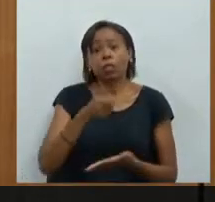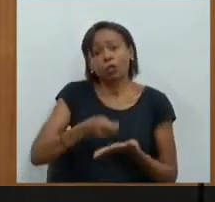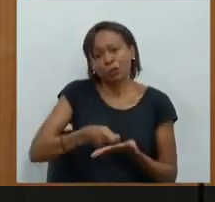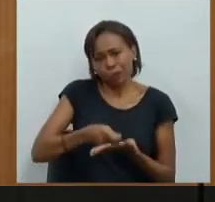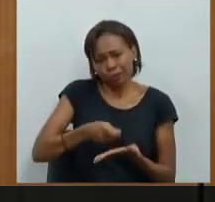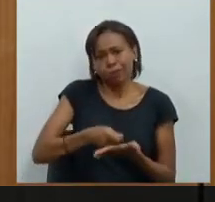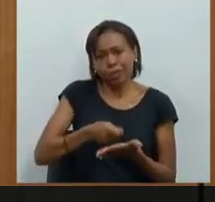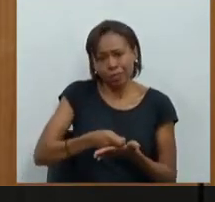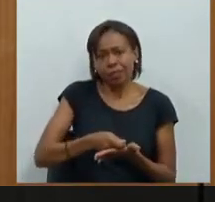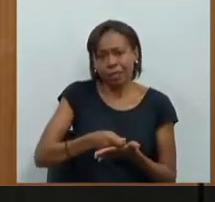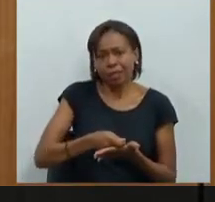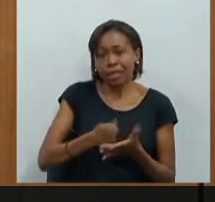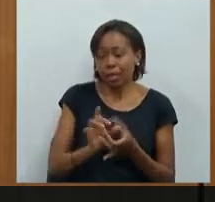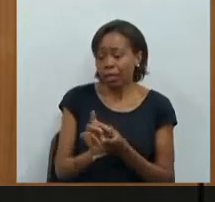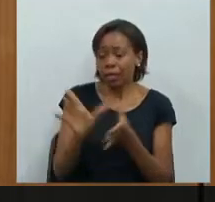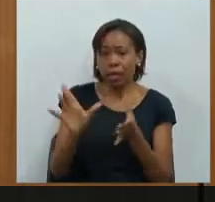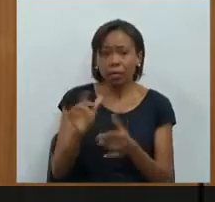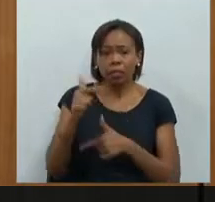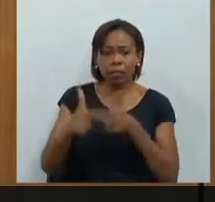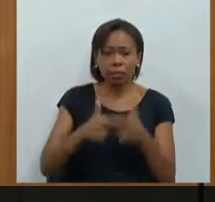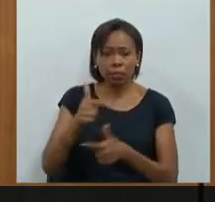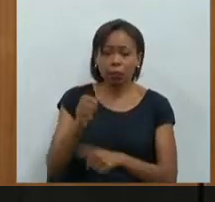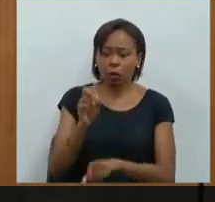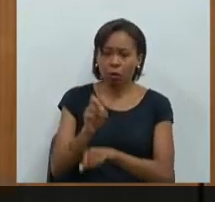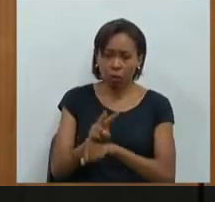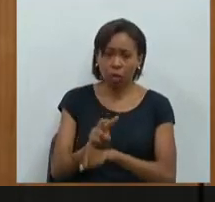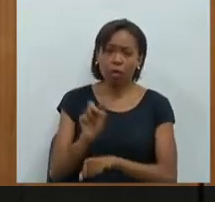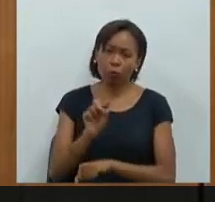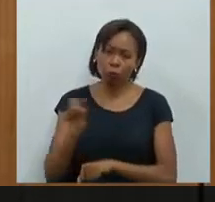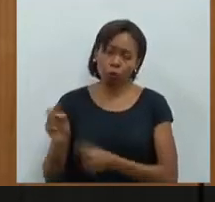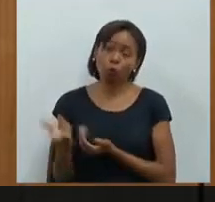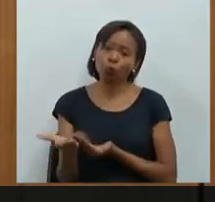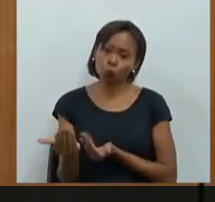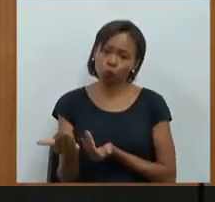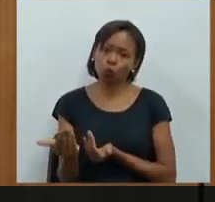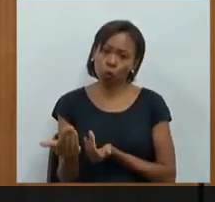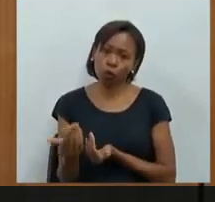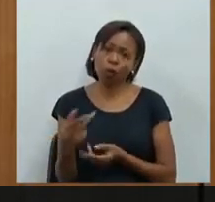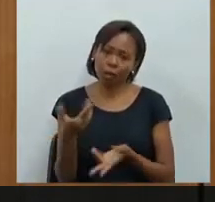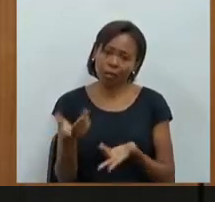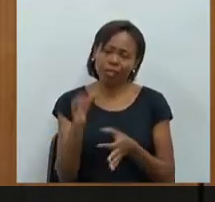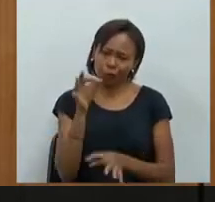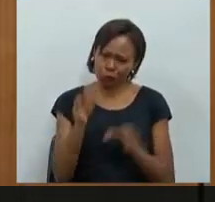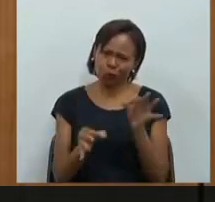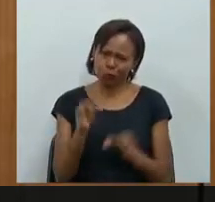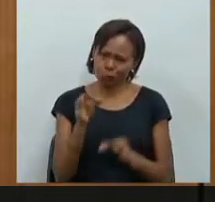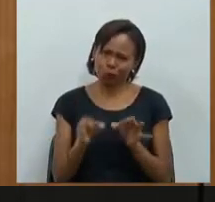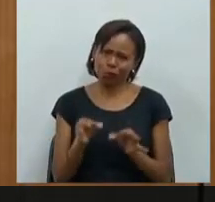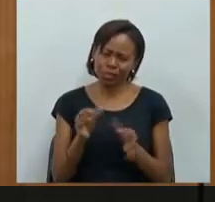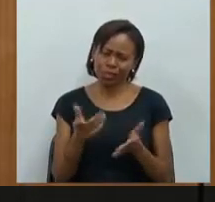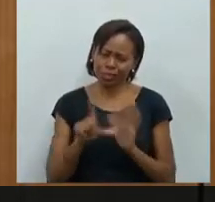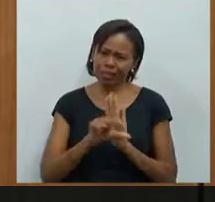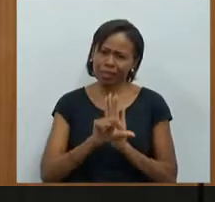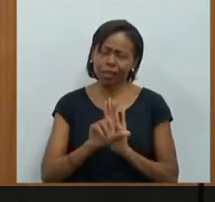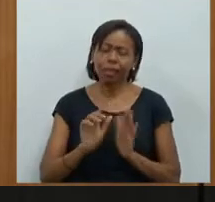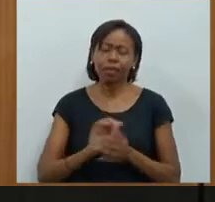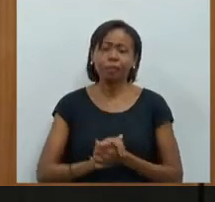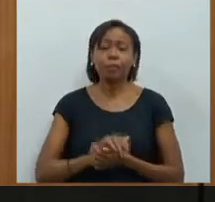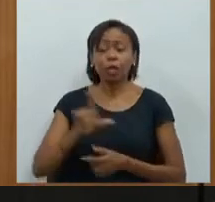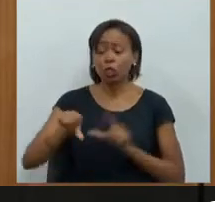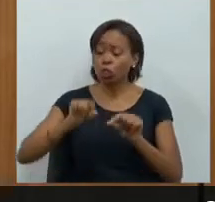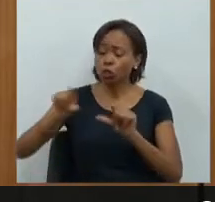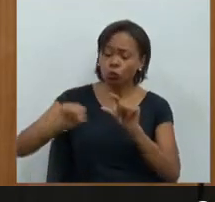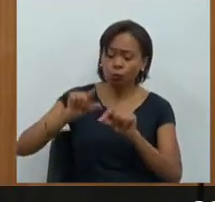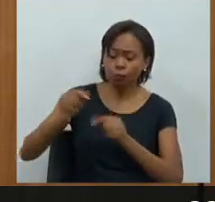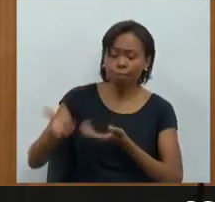obrigados a dar esse trabalho para os menores, né, por uma força jurídica, uma força legal, e a gente, então, seleciona esse pessoal para poder